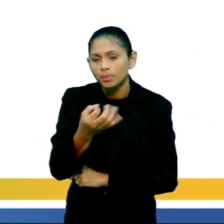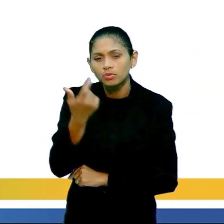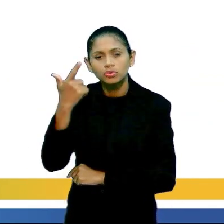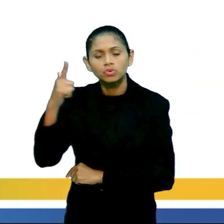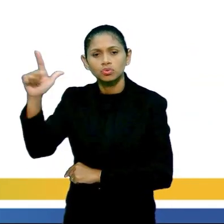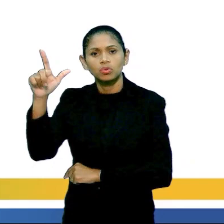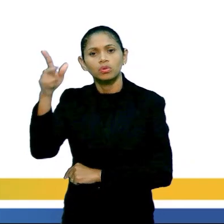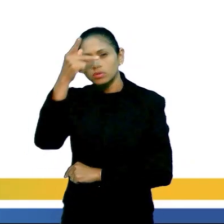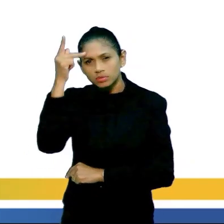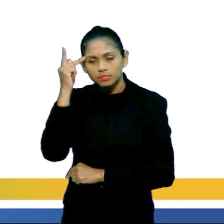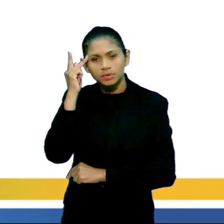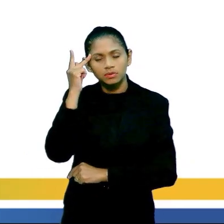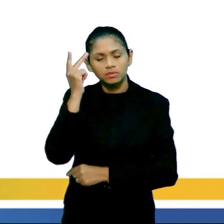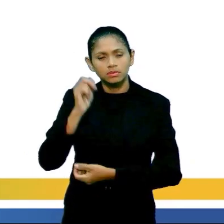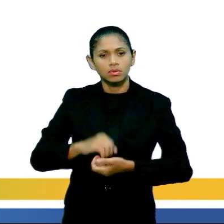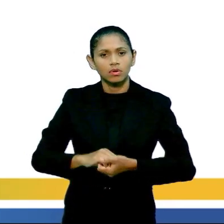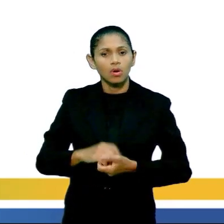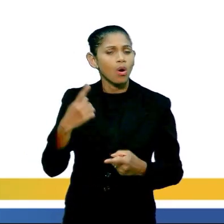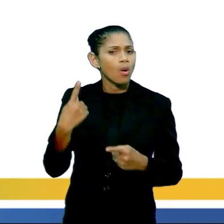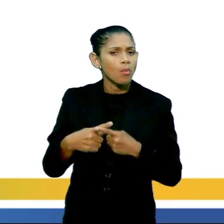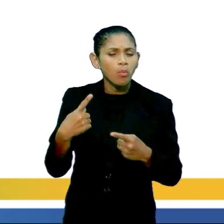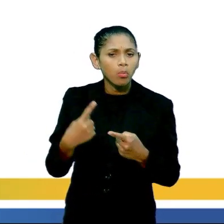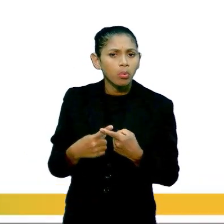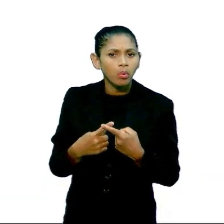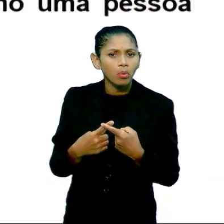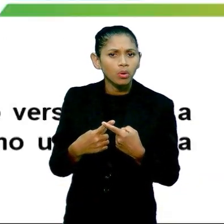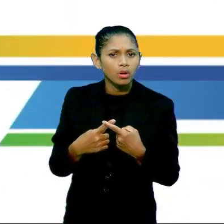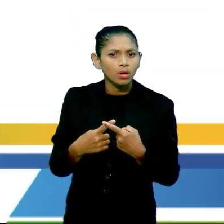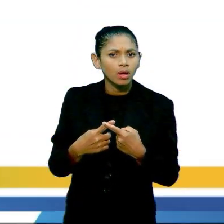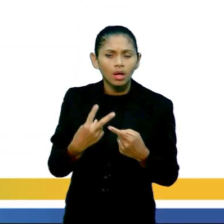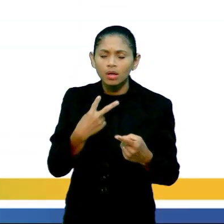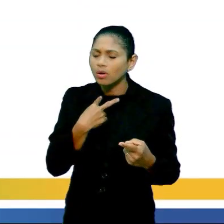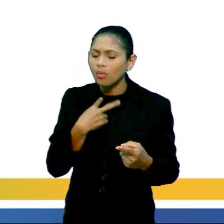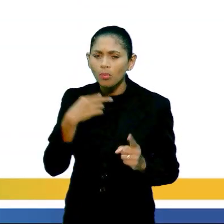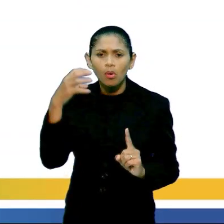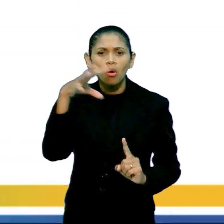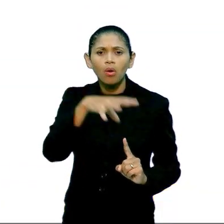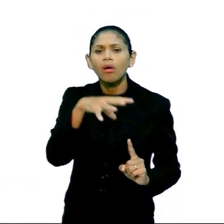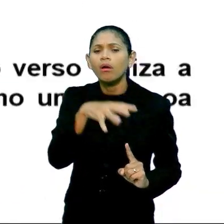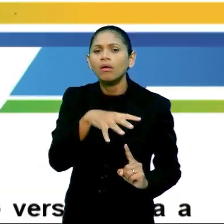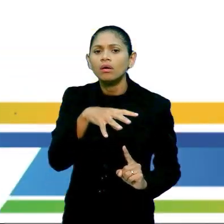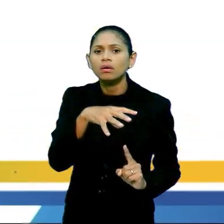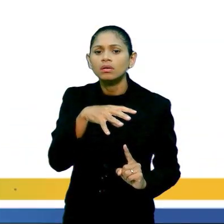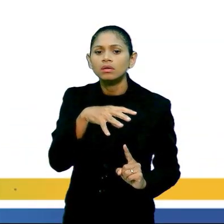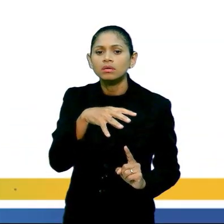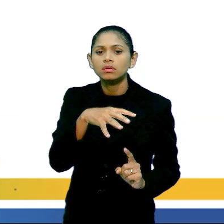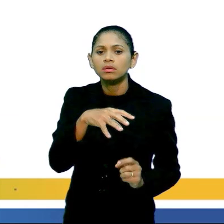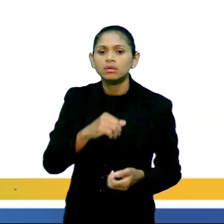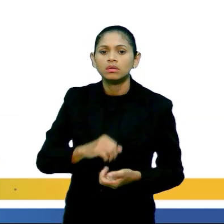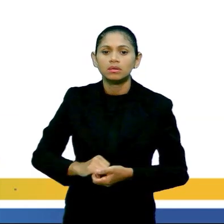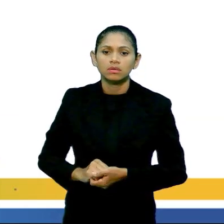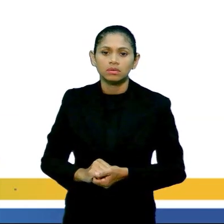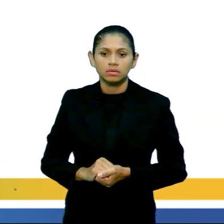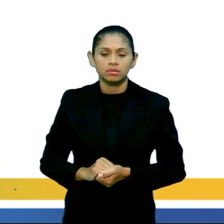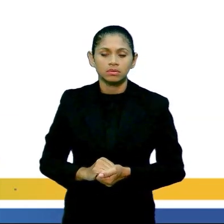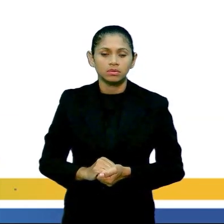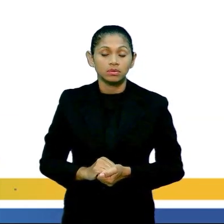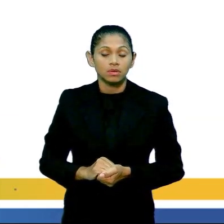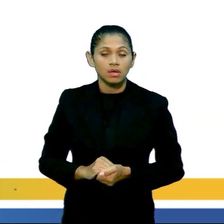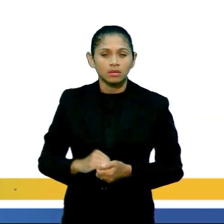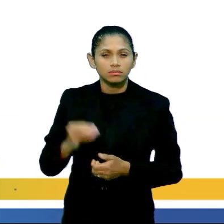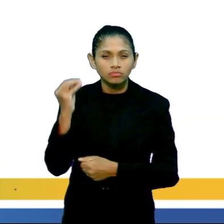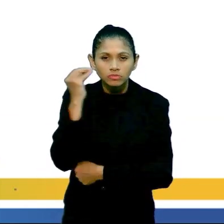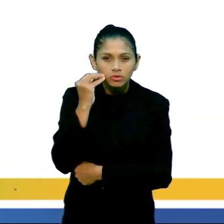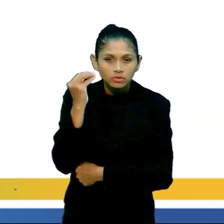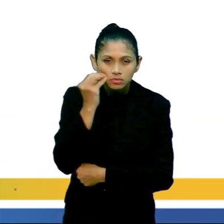não pode ser influenciável pela função das demais? Aí a gente volta aqui no poema um pouquinho, tá, galera? Para tentarmos aqui traduzir alguns fragmentos